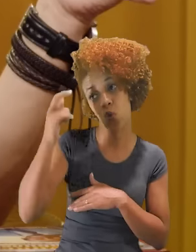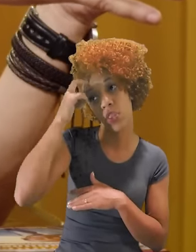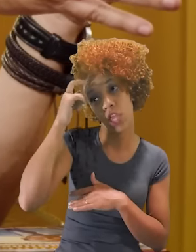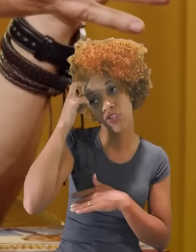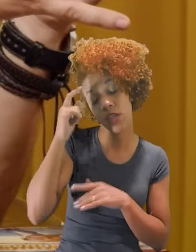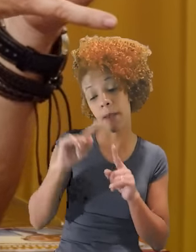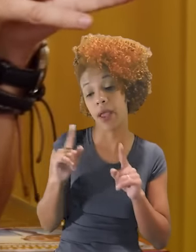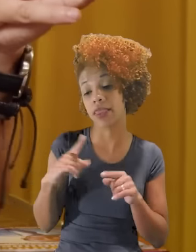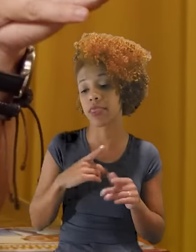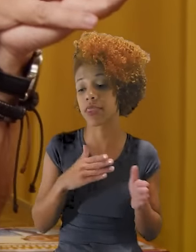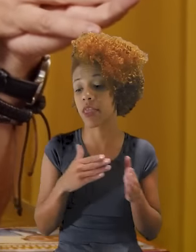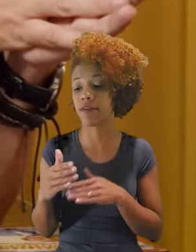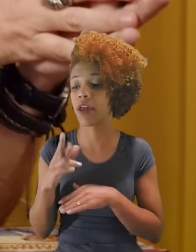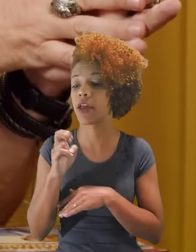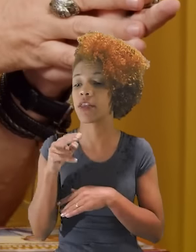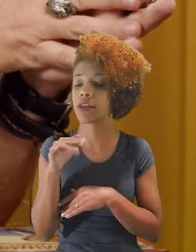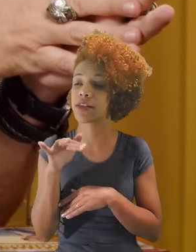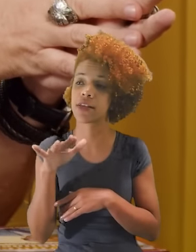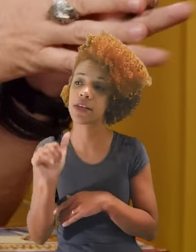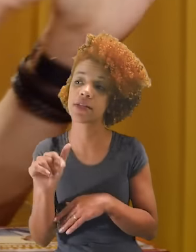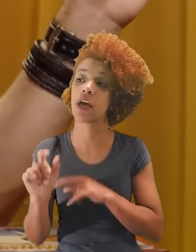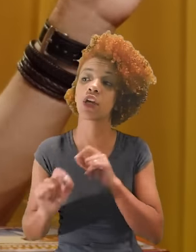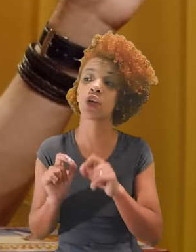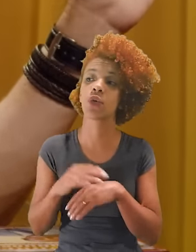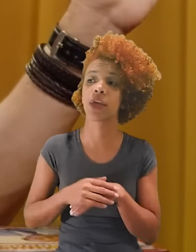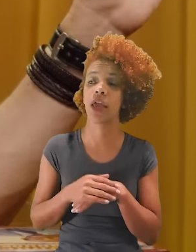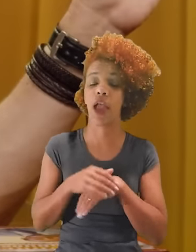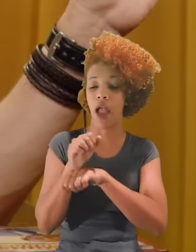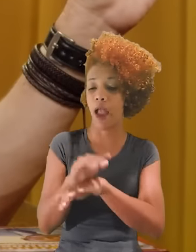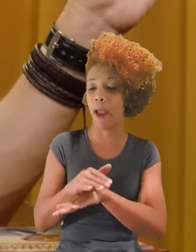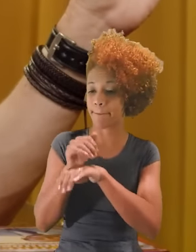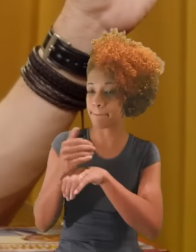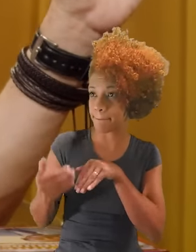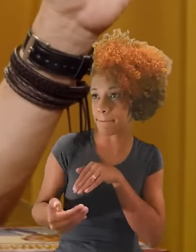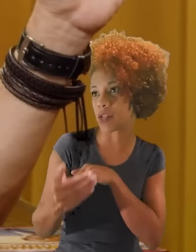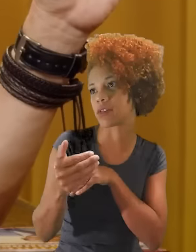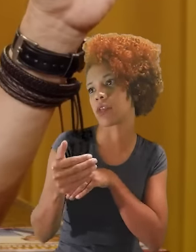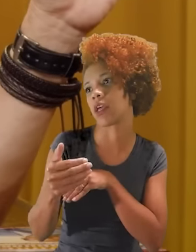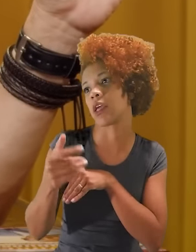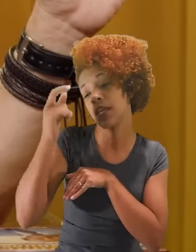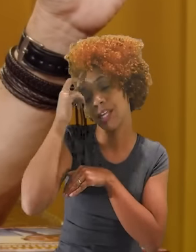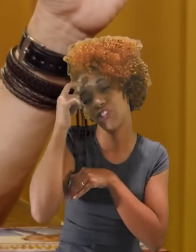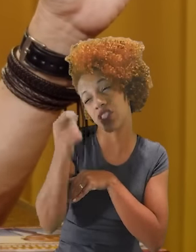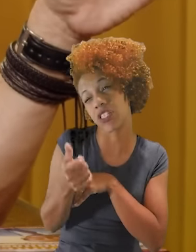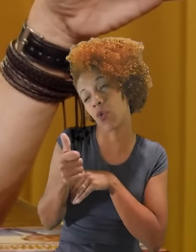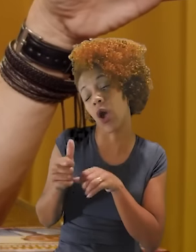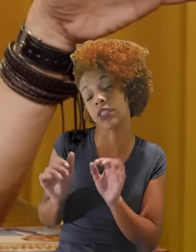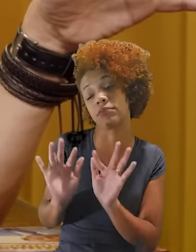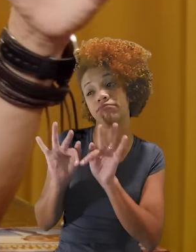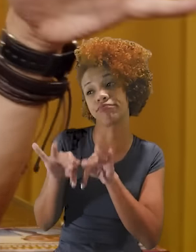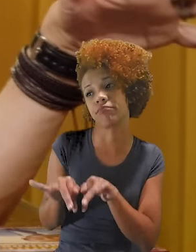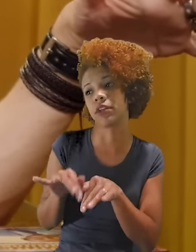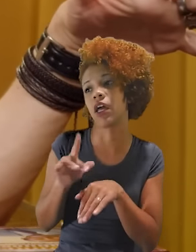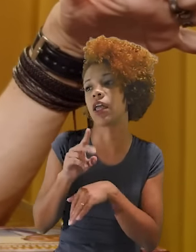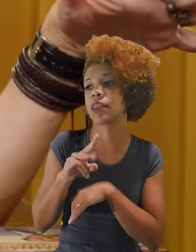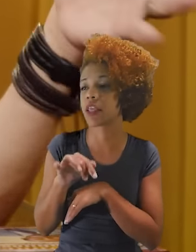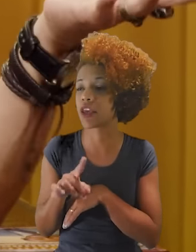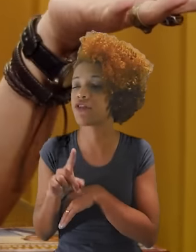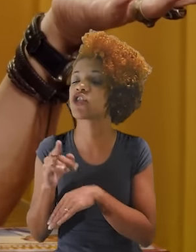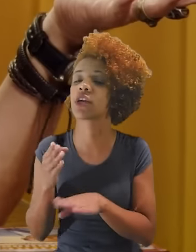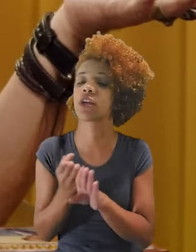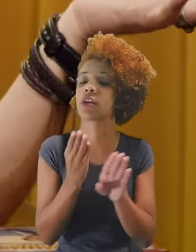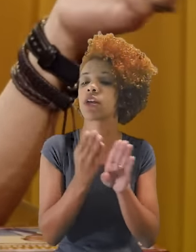E graças a esses caras, teve a era da Renascença, que é o quê? Pequena Sereia pra frente. Que é quando a Disney tava quebrando, quebrando. E o David Geffen,